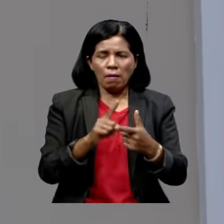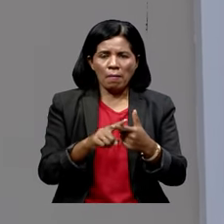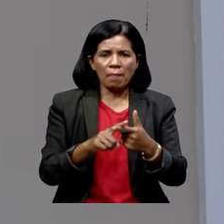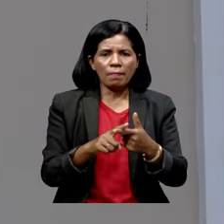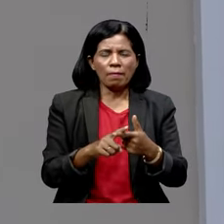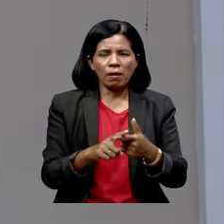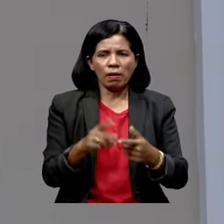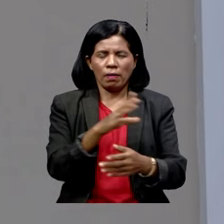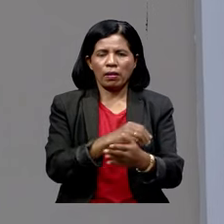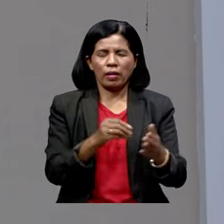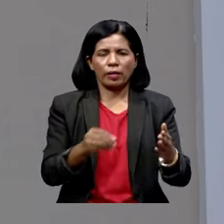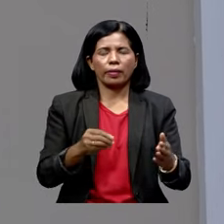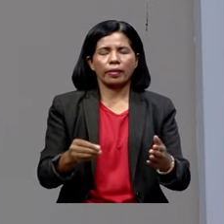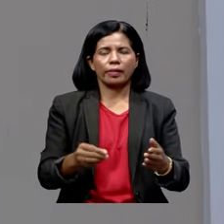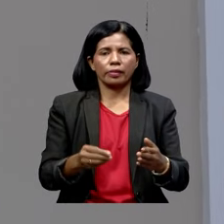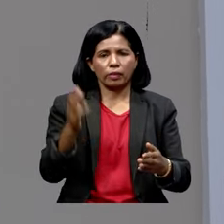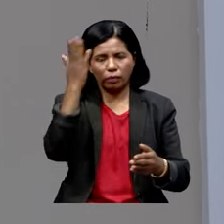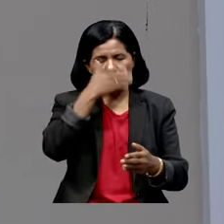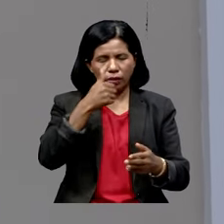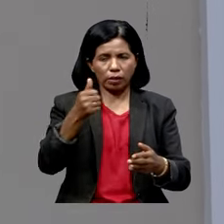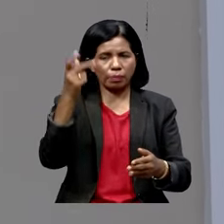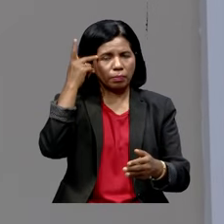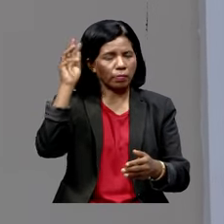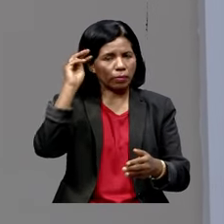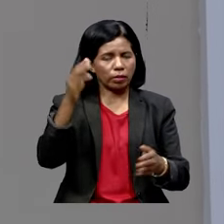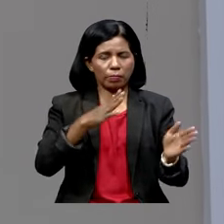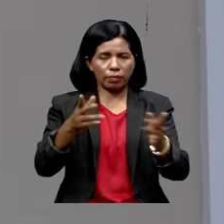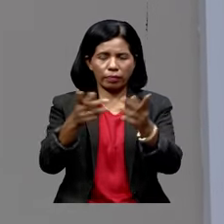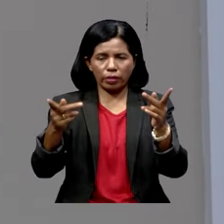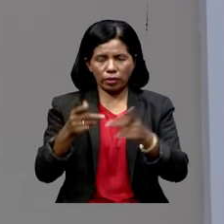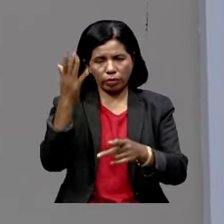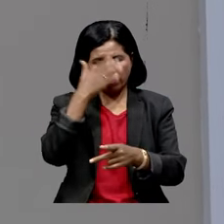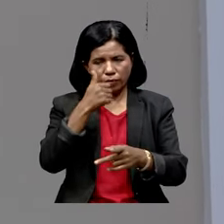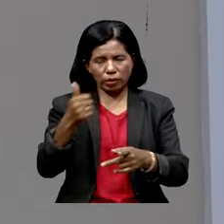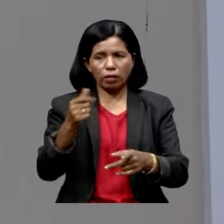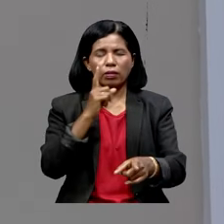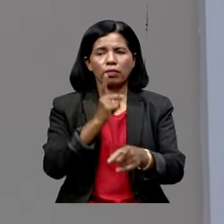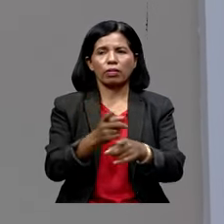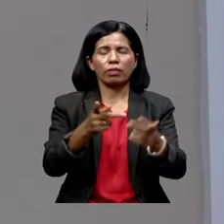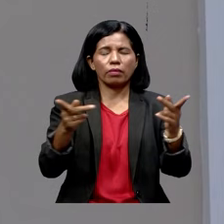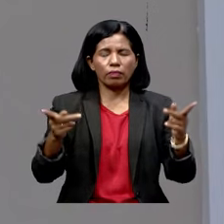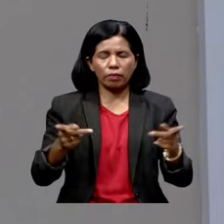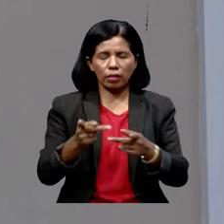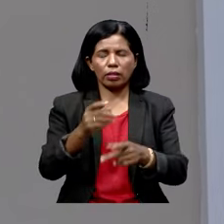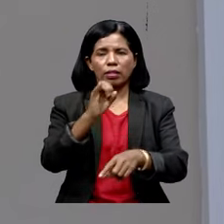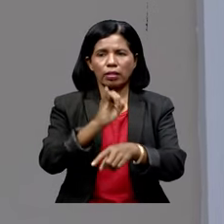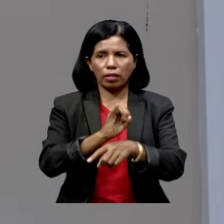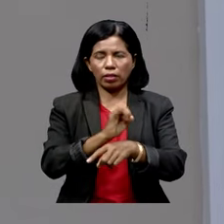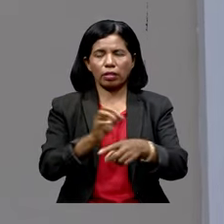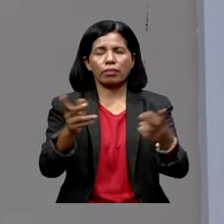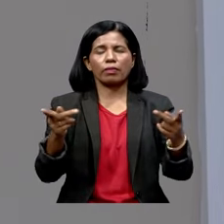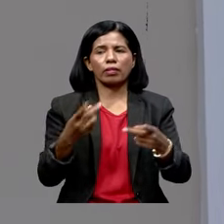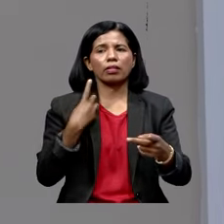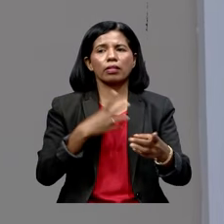lua, prepara o fato, ainda nem, fura que teves, mas nós sai fato santo, fato neve, e a neveita